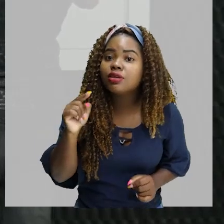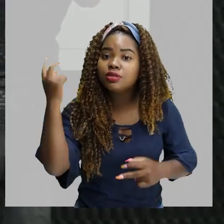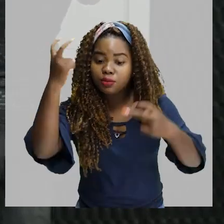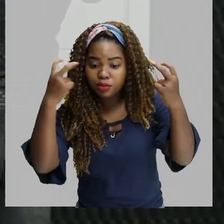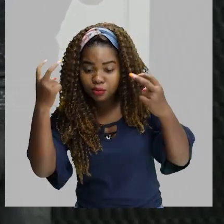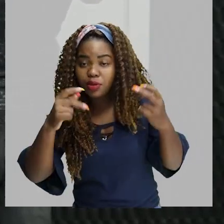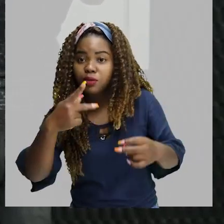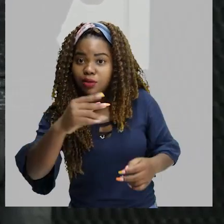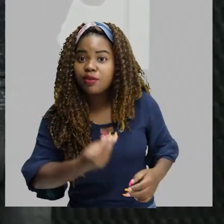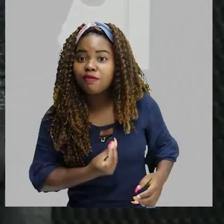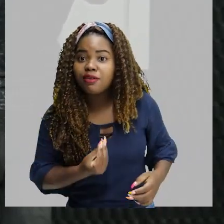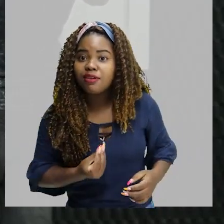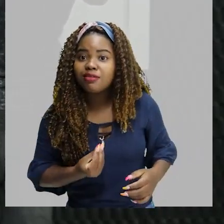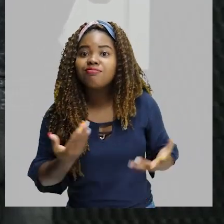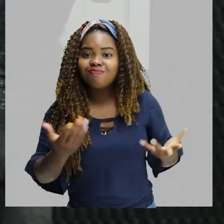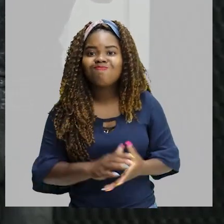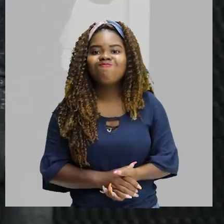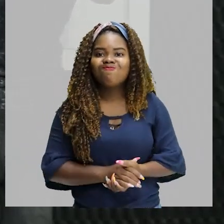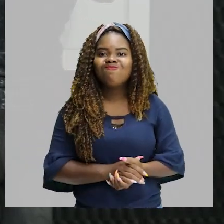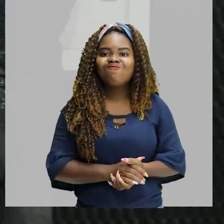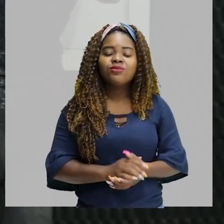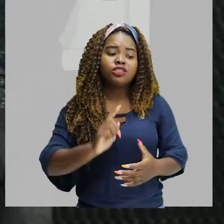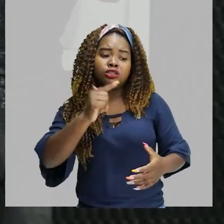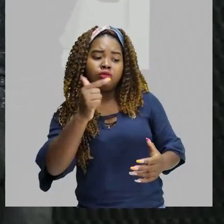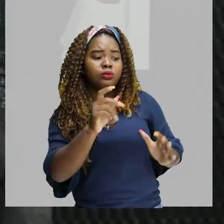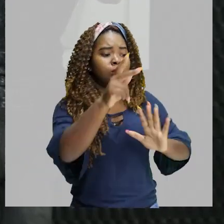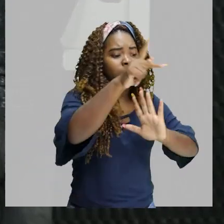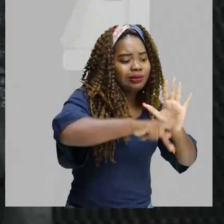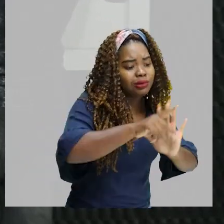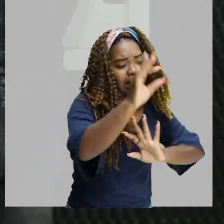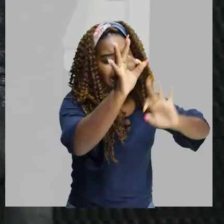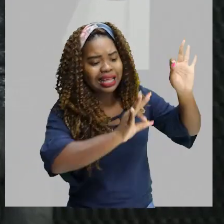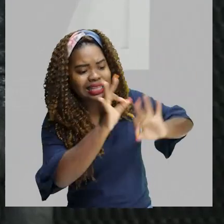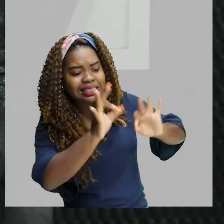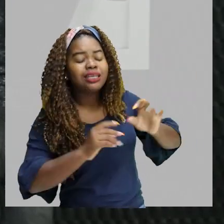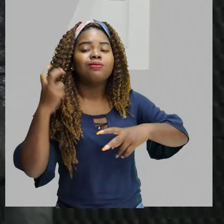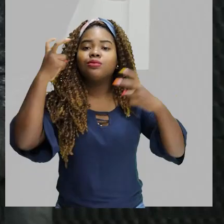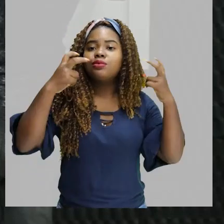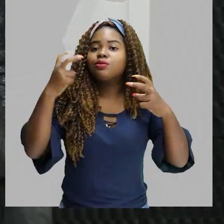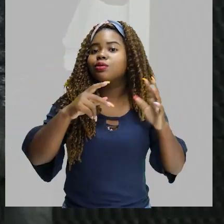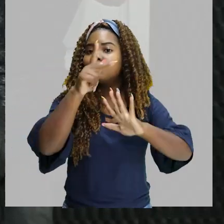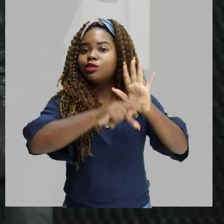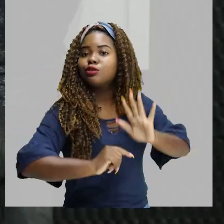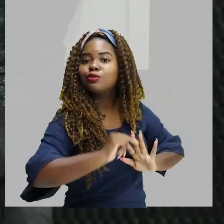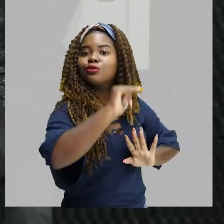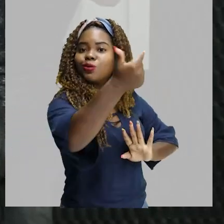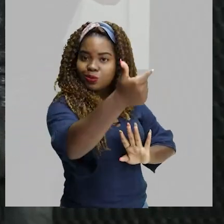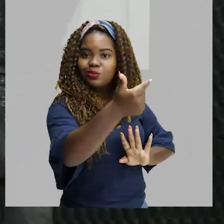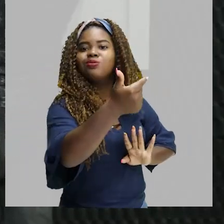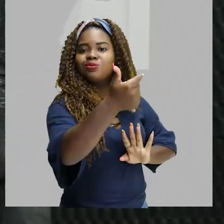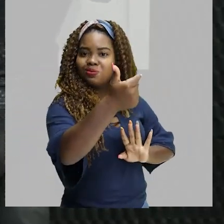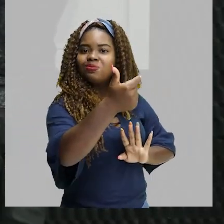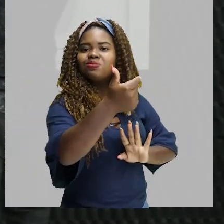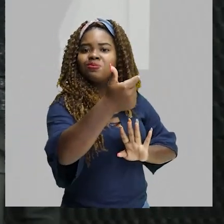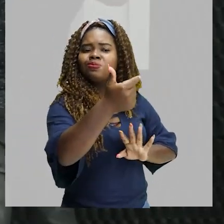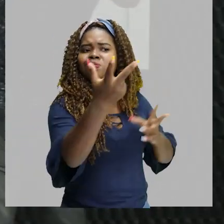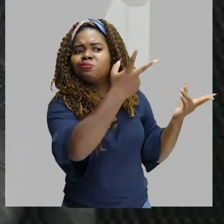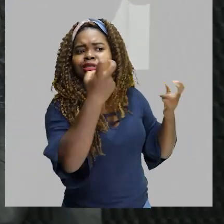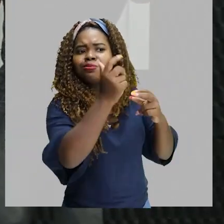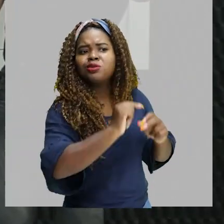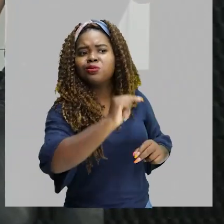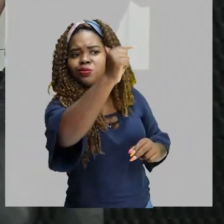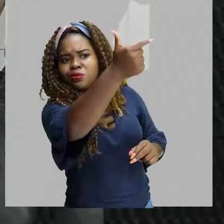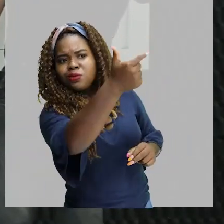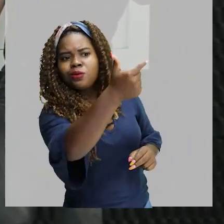dos seus projetos. Você está mais preocupado com o projeto dos outros, olhando para